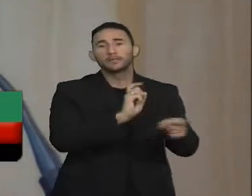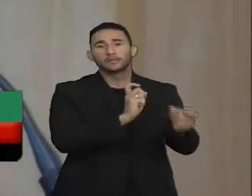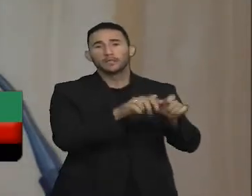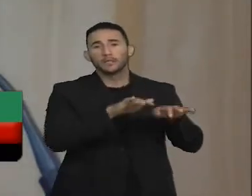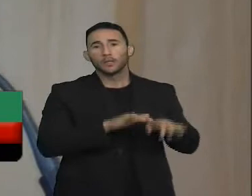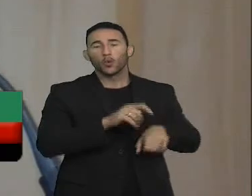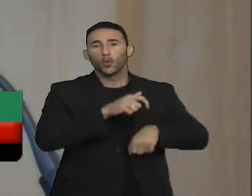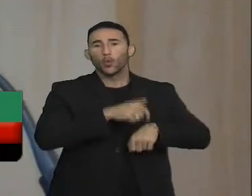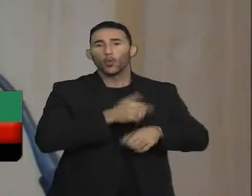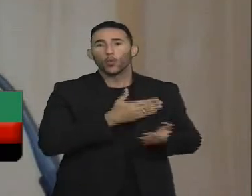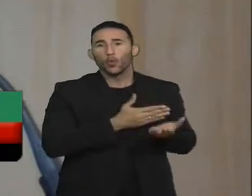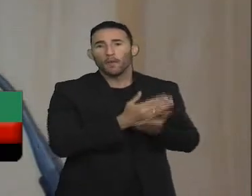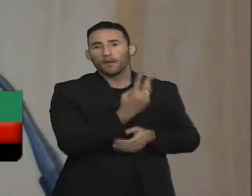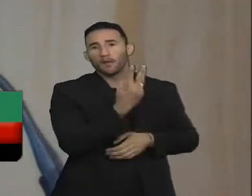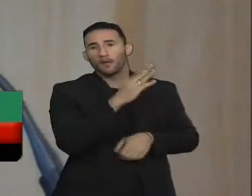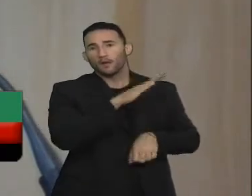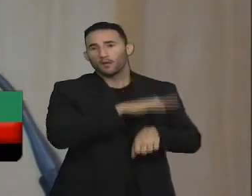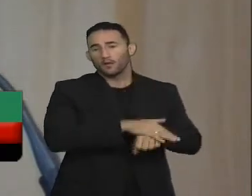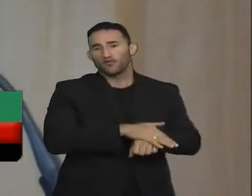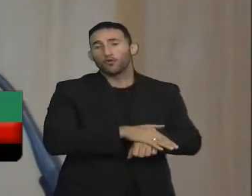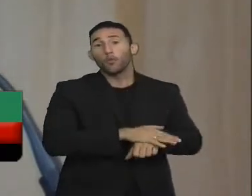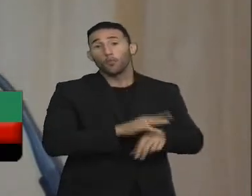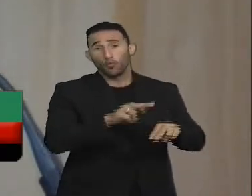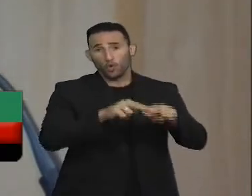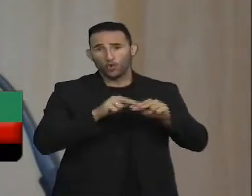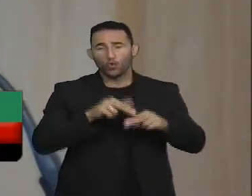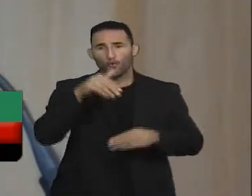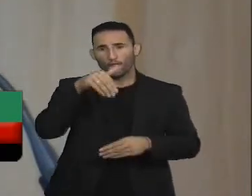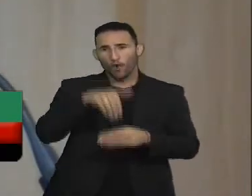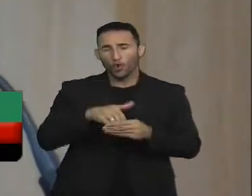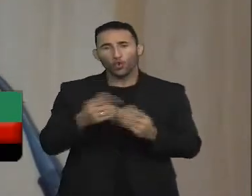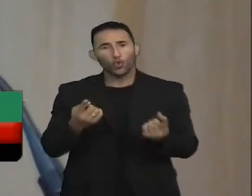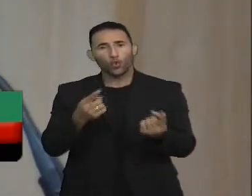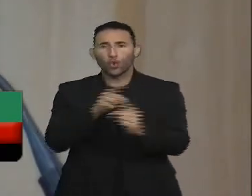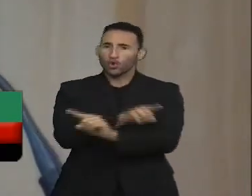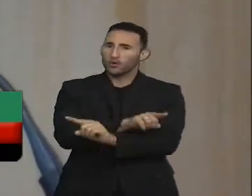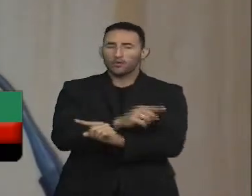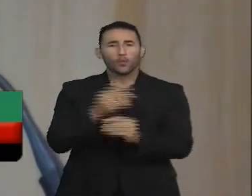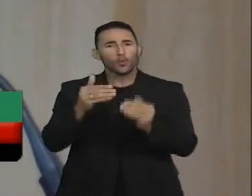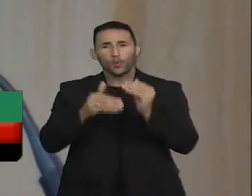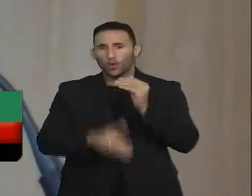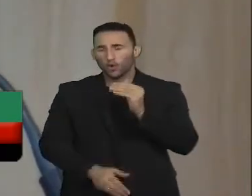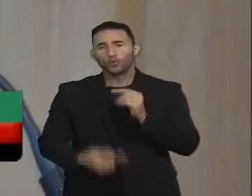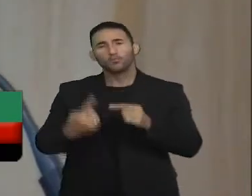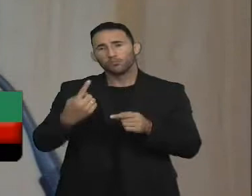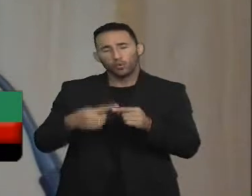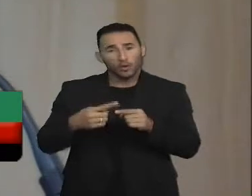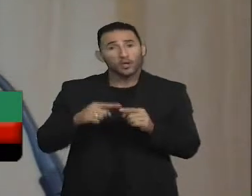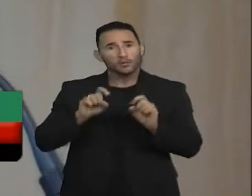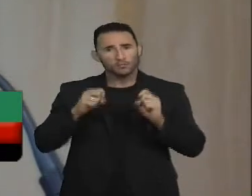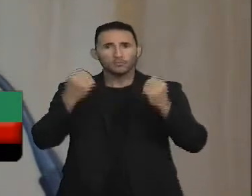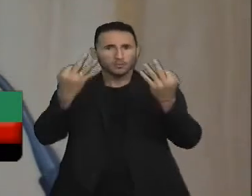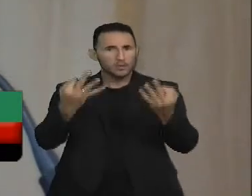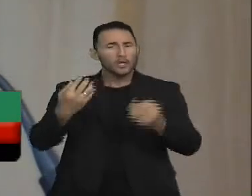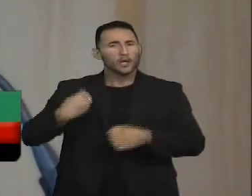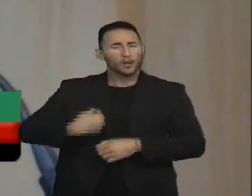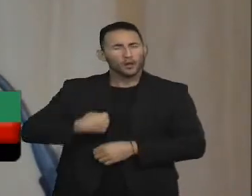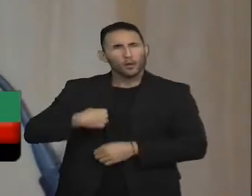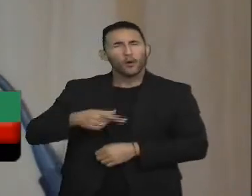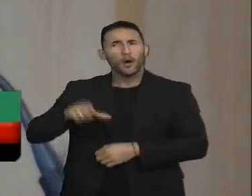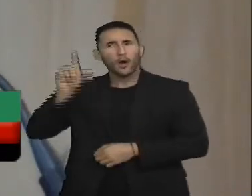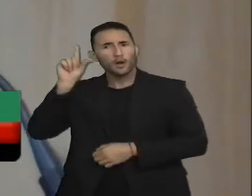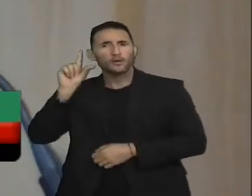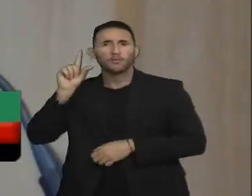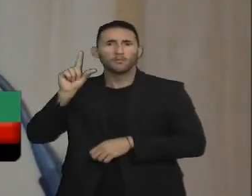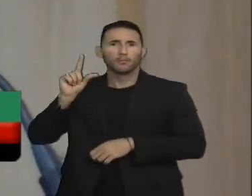sessão inicia às 15 horas. Então, eu voto contra o projeto, justamente por causa disso. Eu, quando estava na posição de